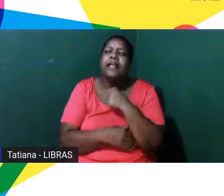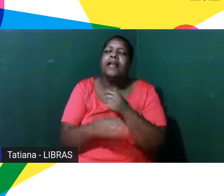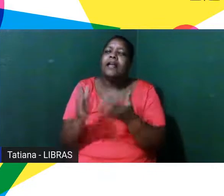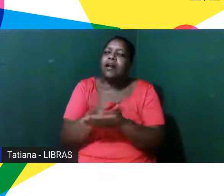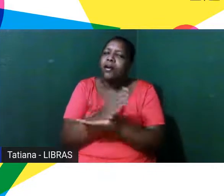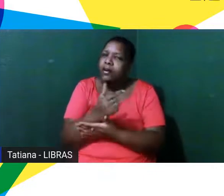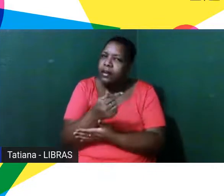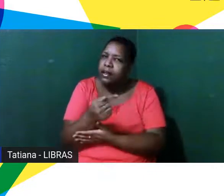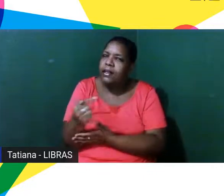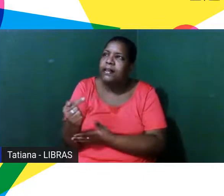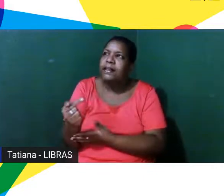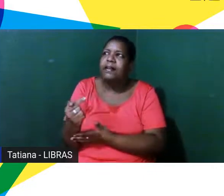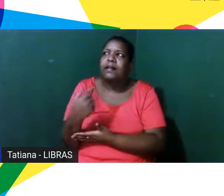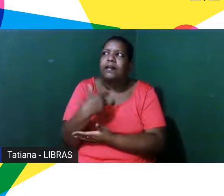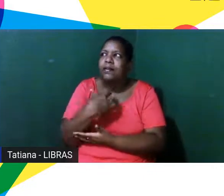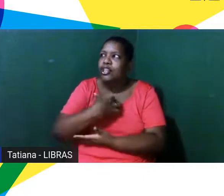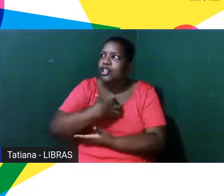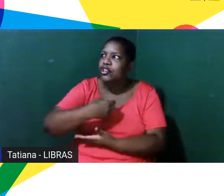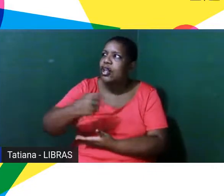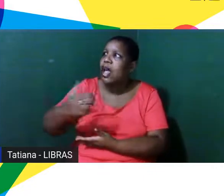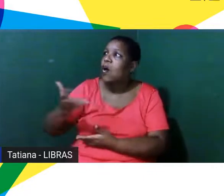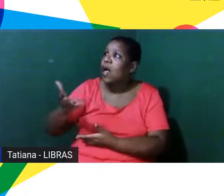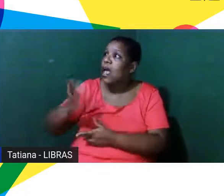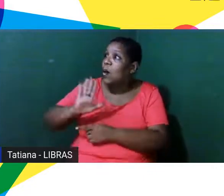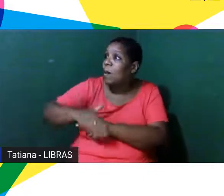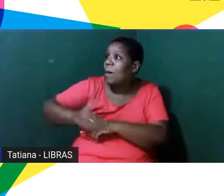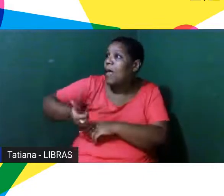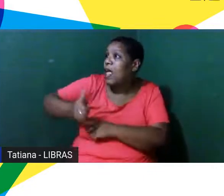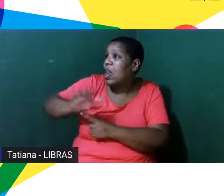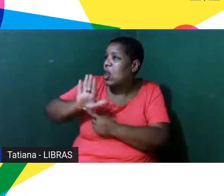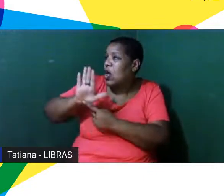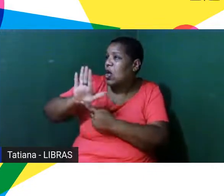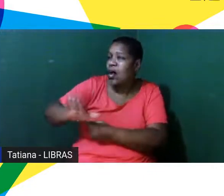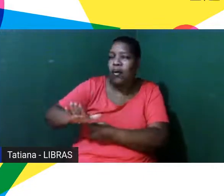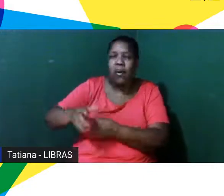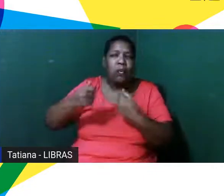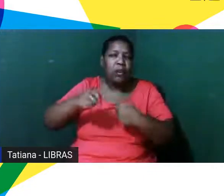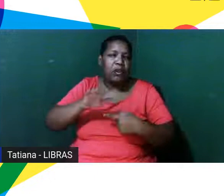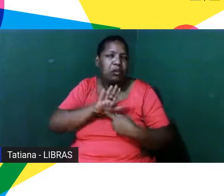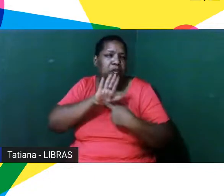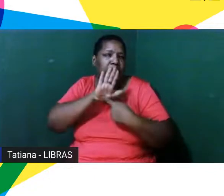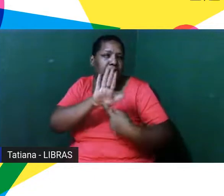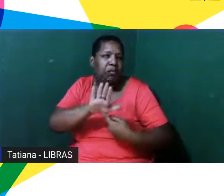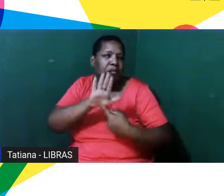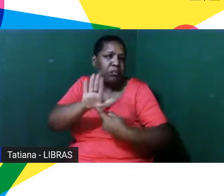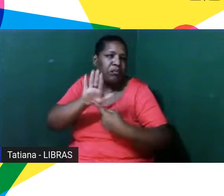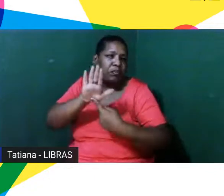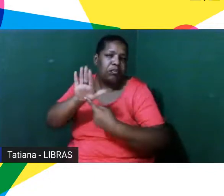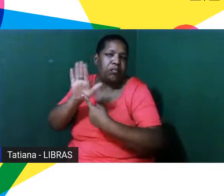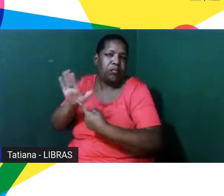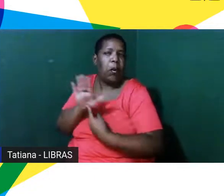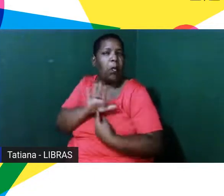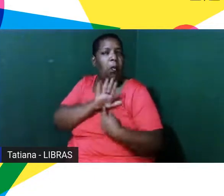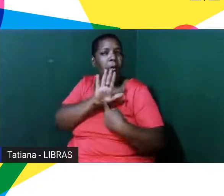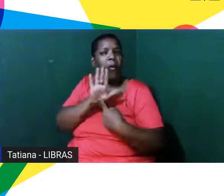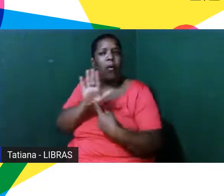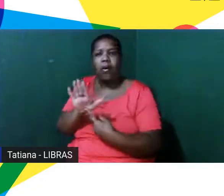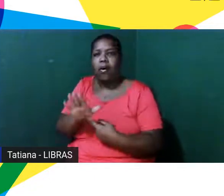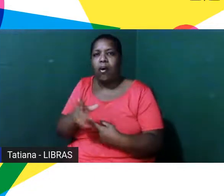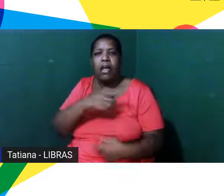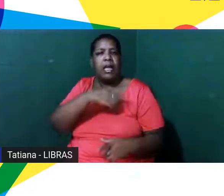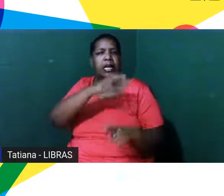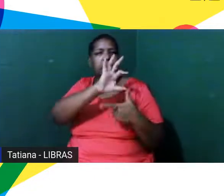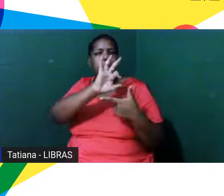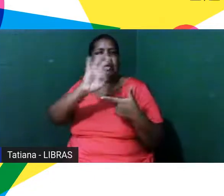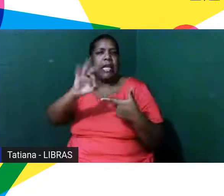conseguir para tirar isso de mim tirar esse S10 que eu preciso estar sempre mostrando sem por